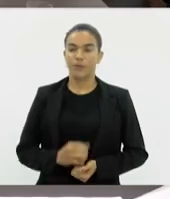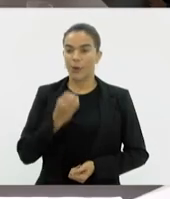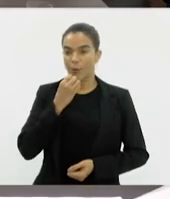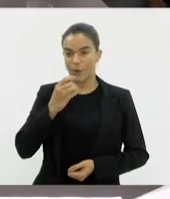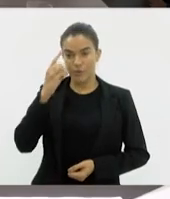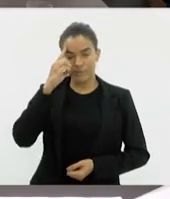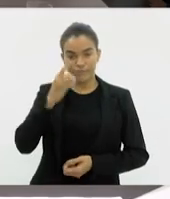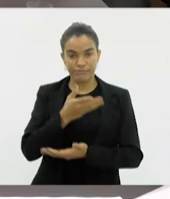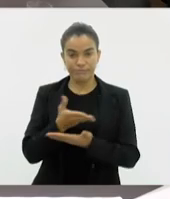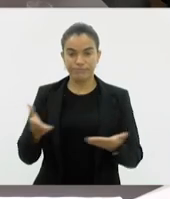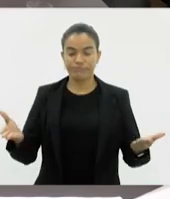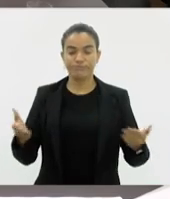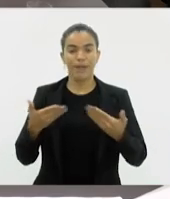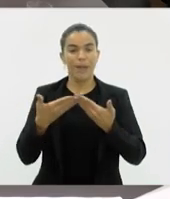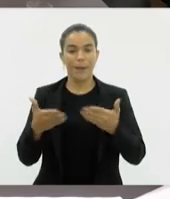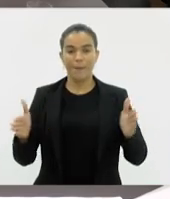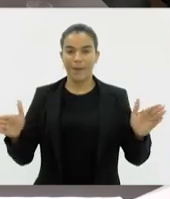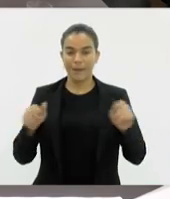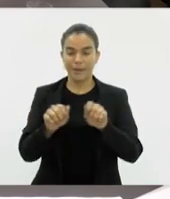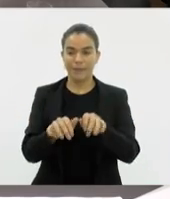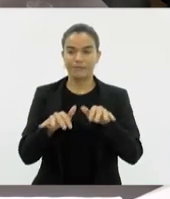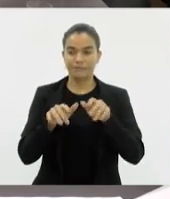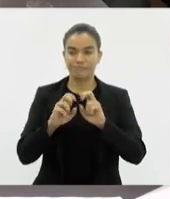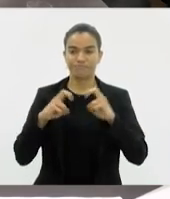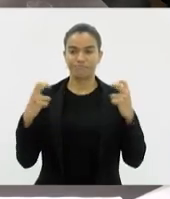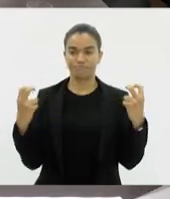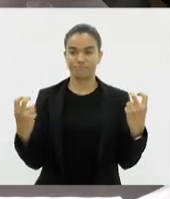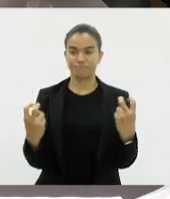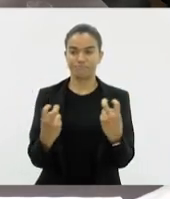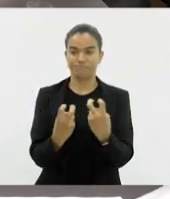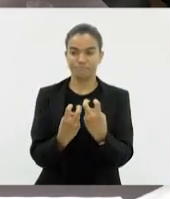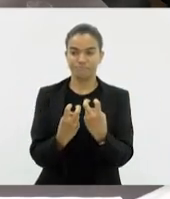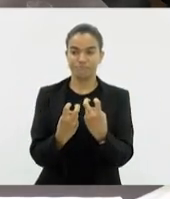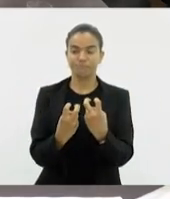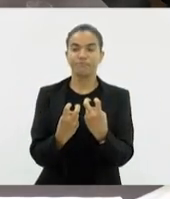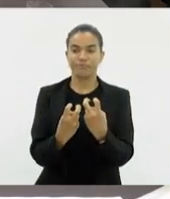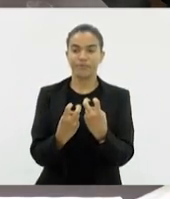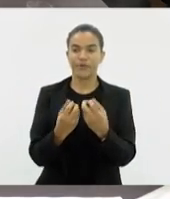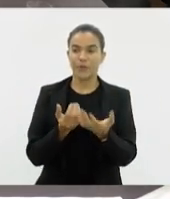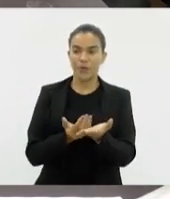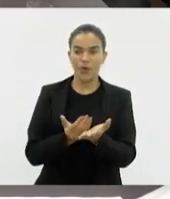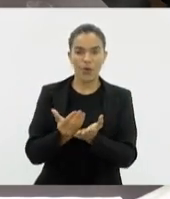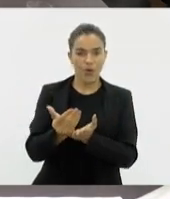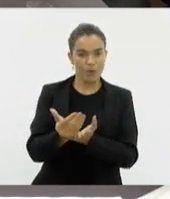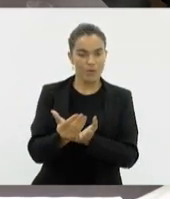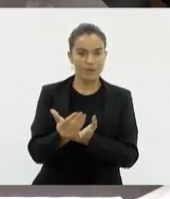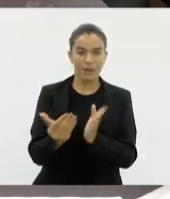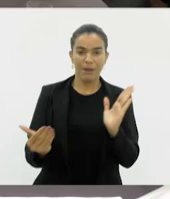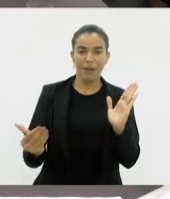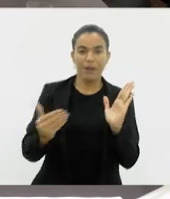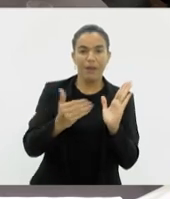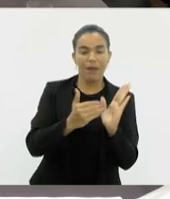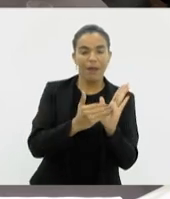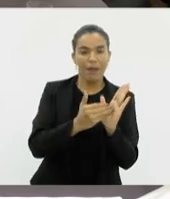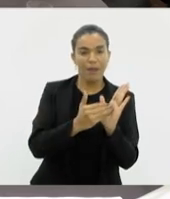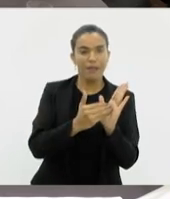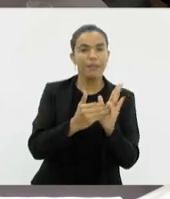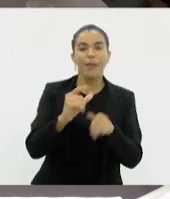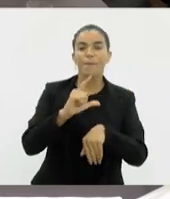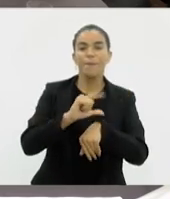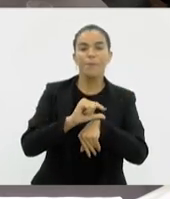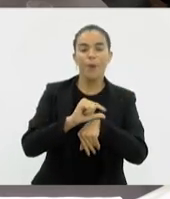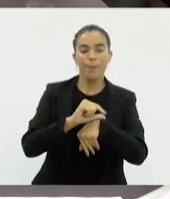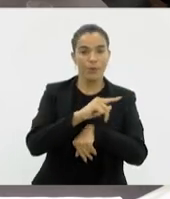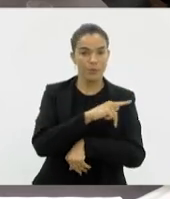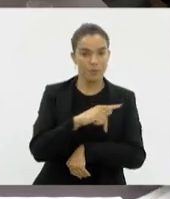Bom dia a todos. Declaro reaberta a sessão. A gente vai iniciar os trabalhos até a vinda do